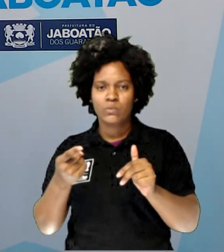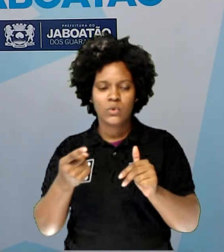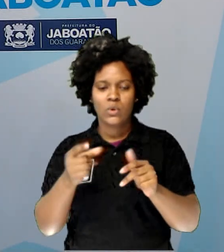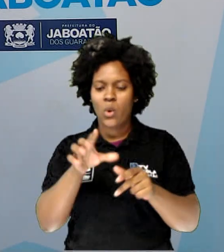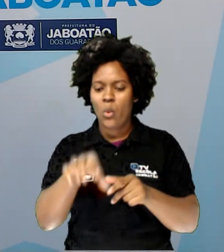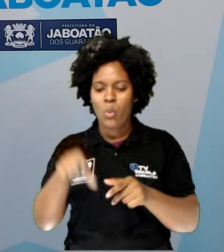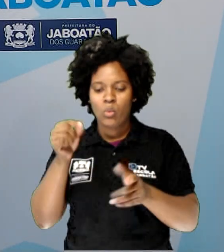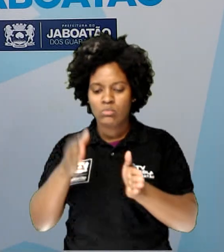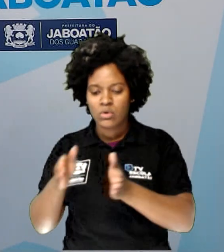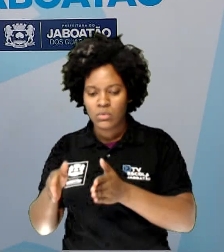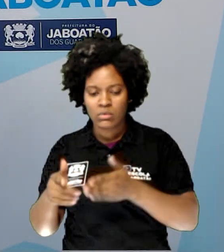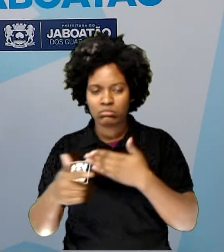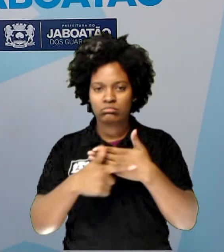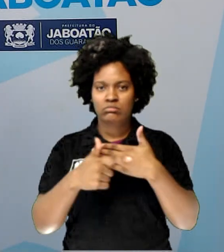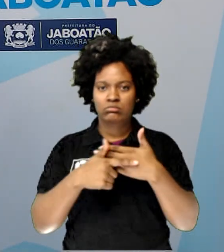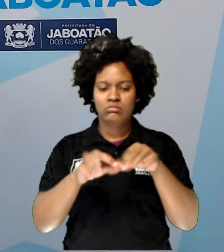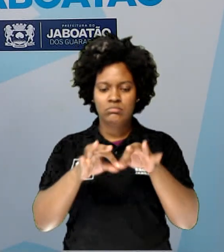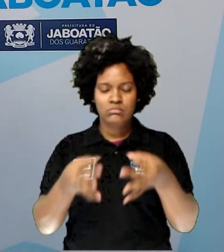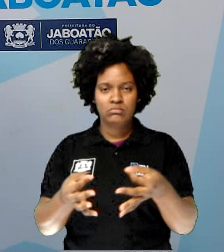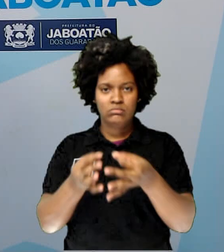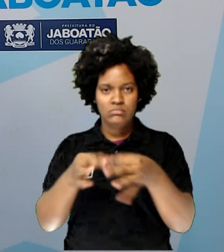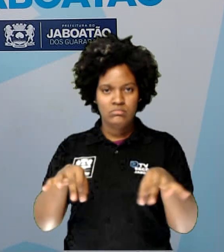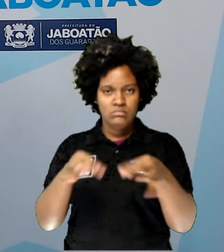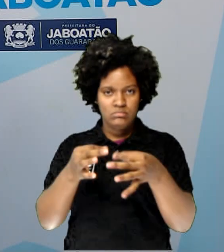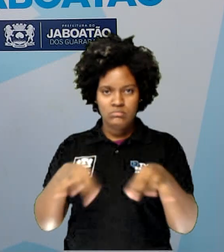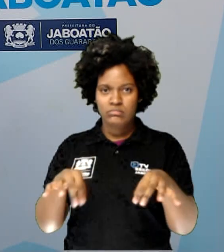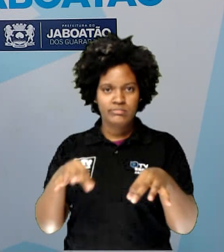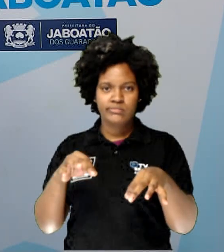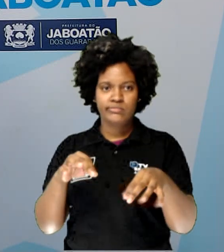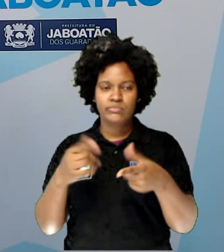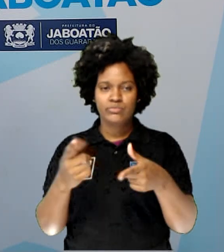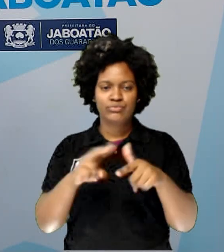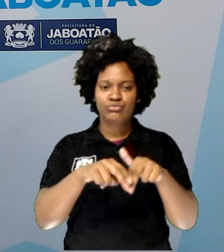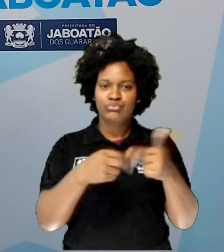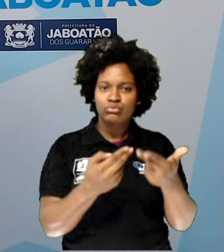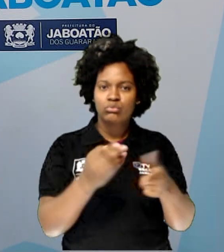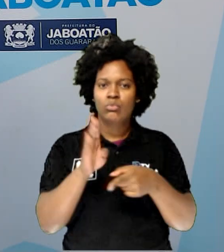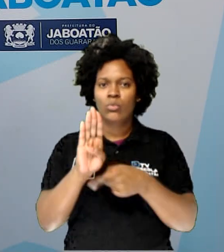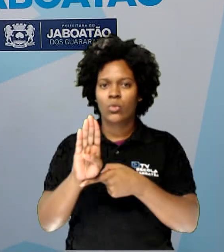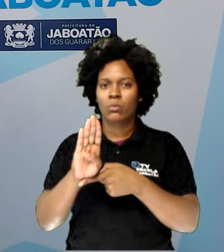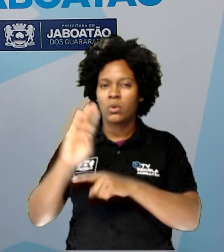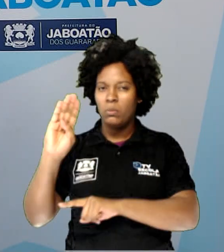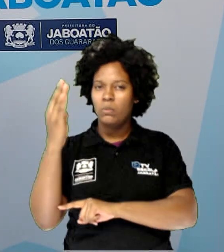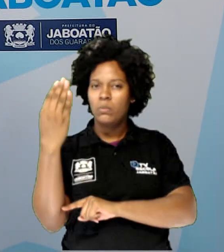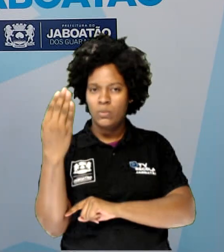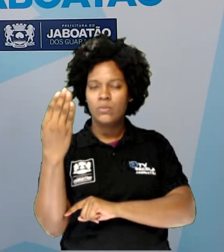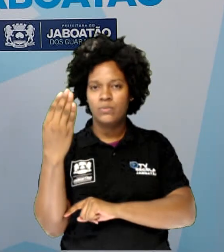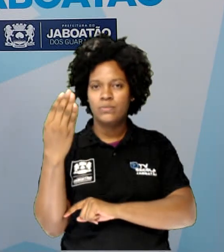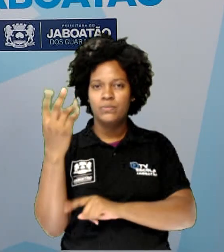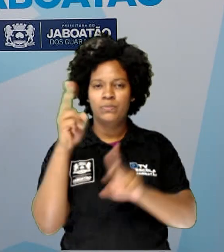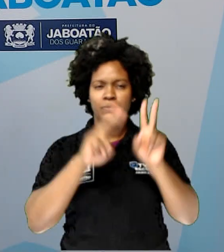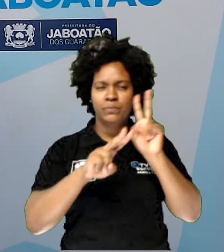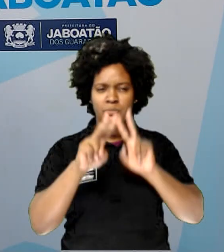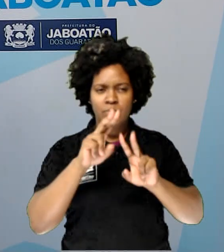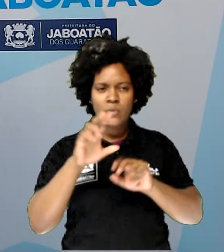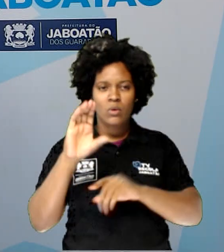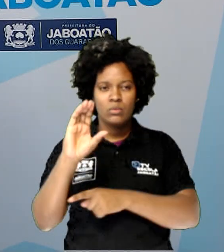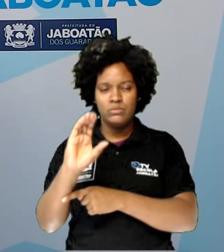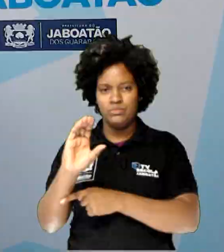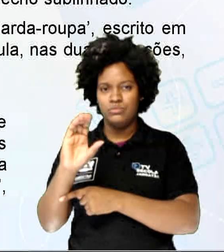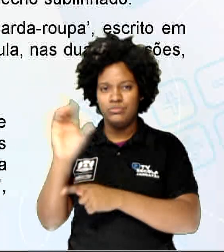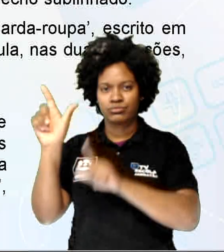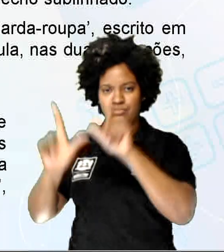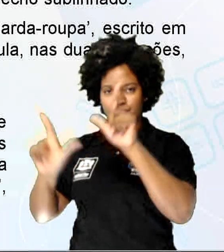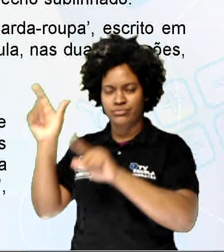sintática, ok? Por esse motivo aí o item B, ele não é a nossa resposta, ele é o item falso. Olha só o item C, na